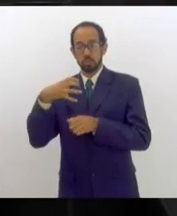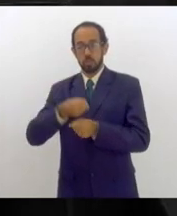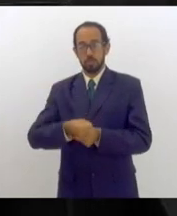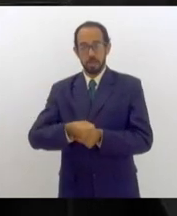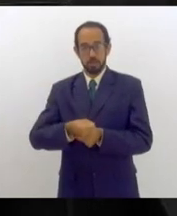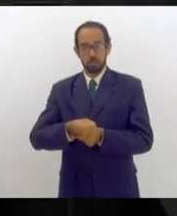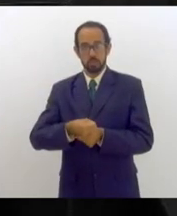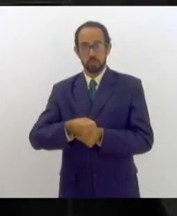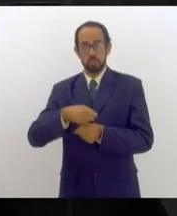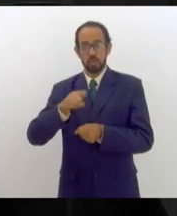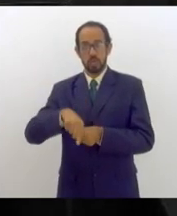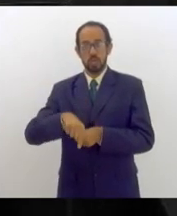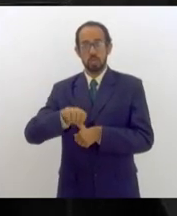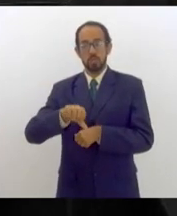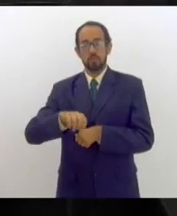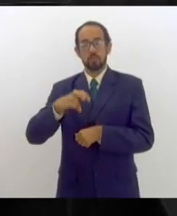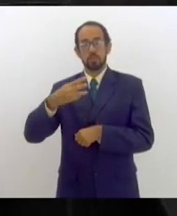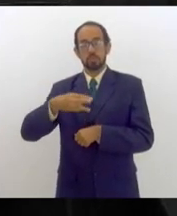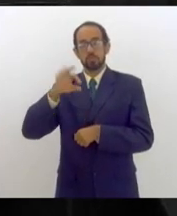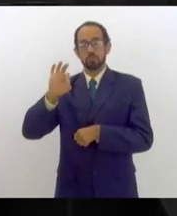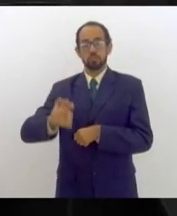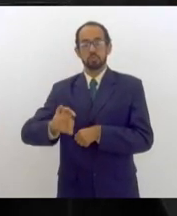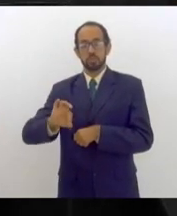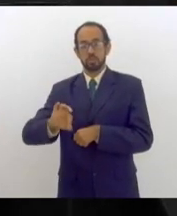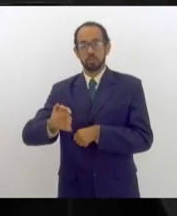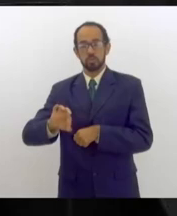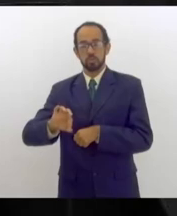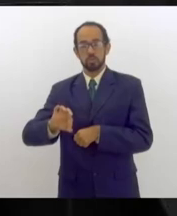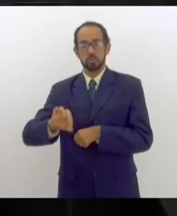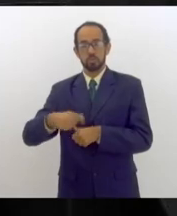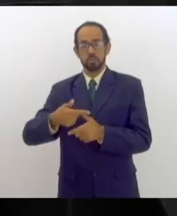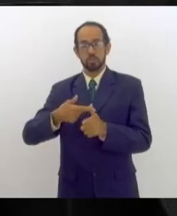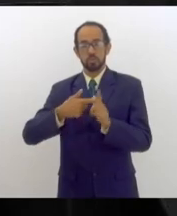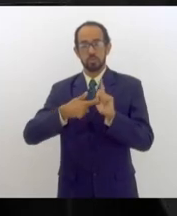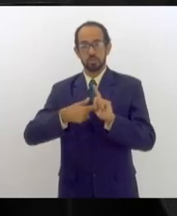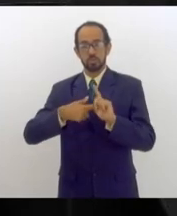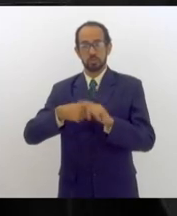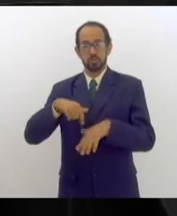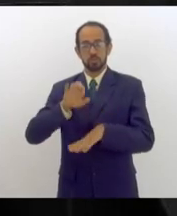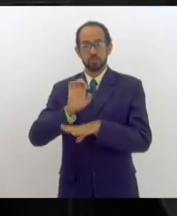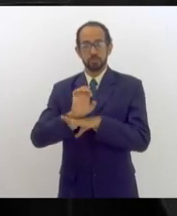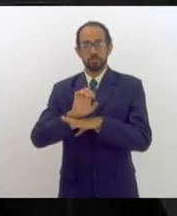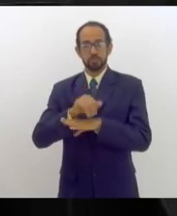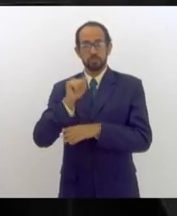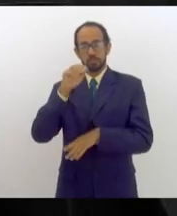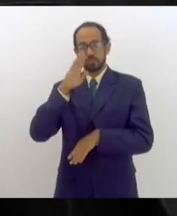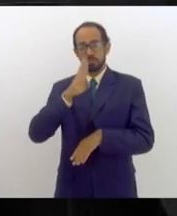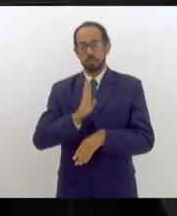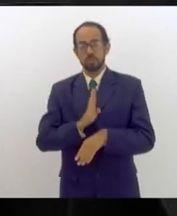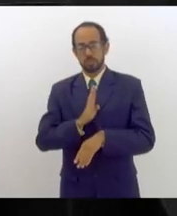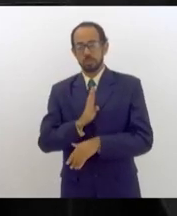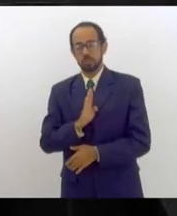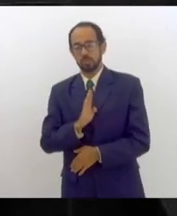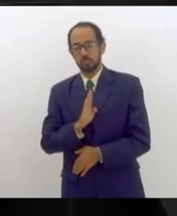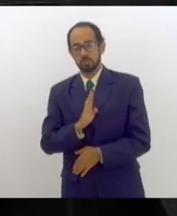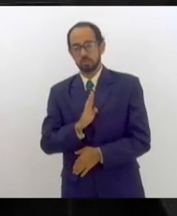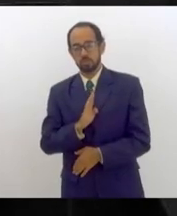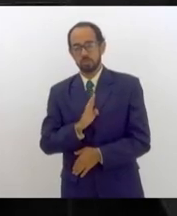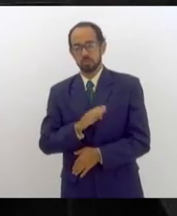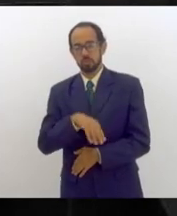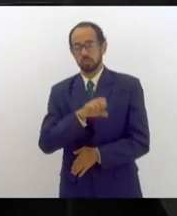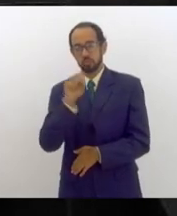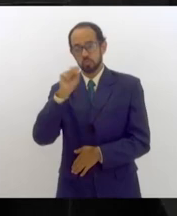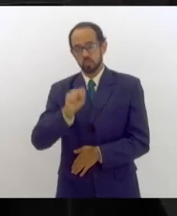representam 93% das dívidas dos estados brasileiros com a união o sul